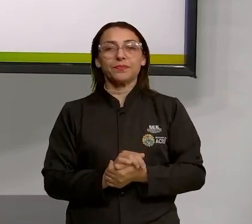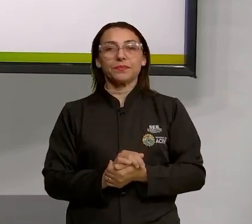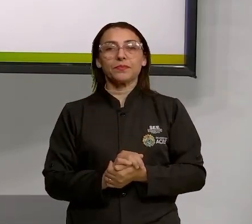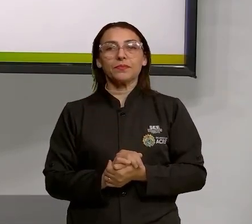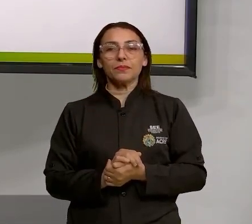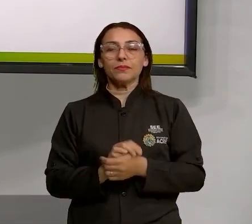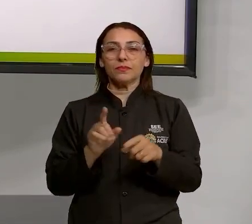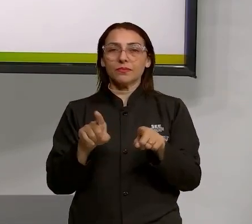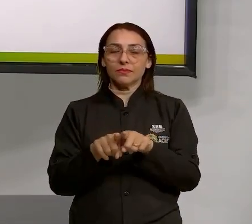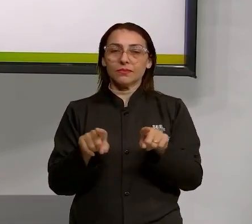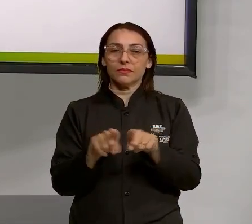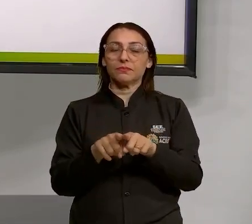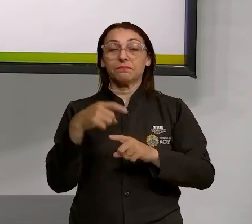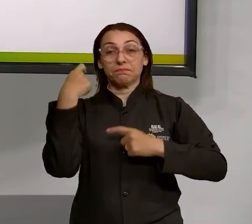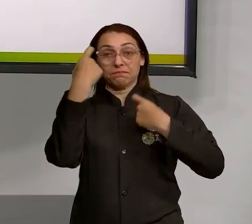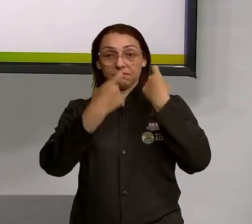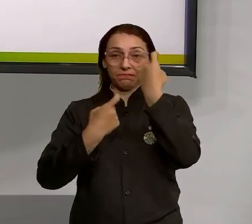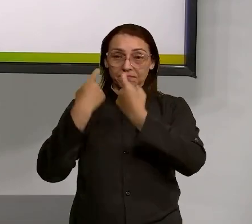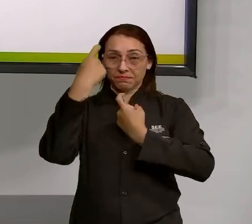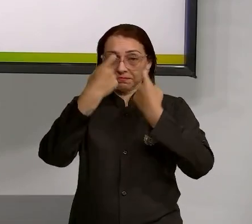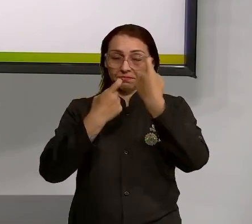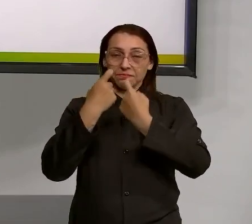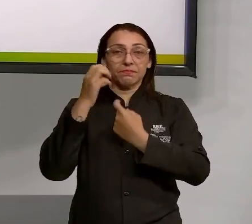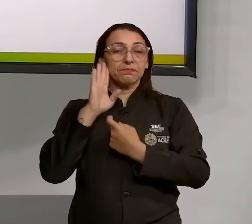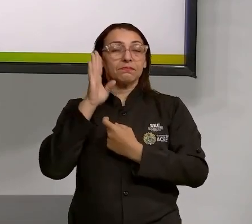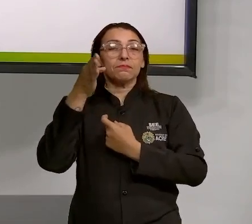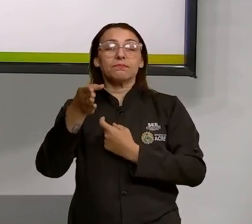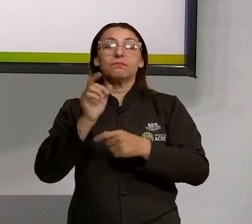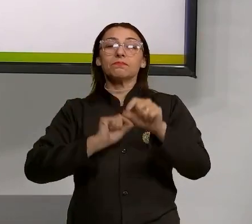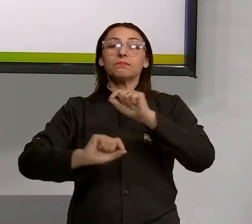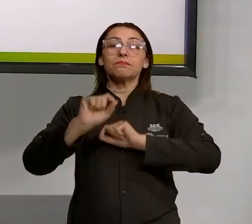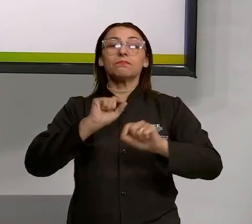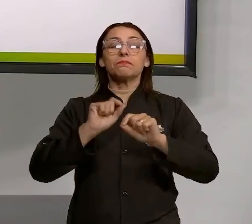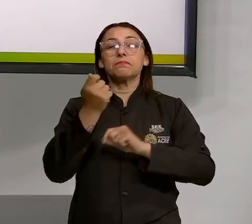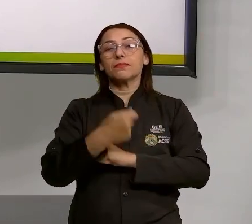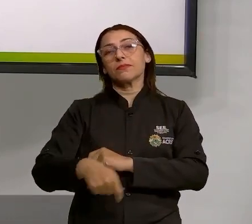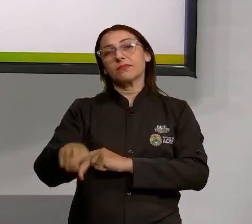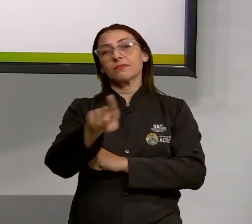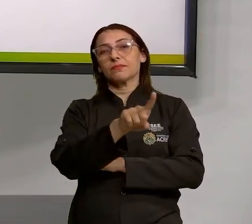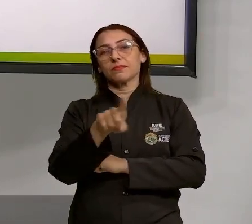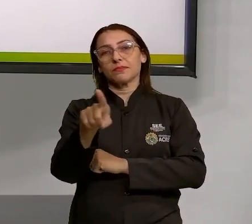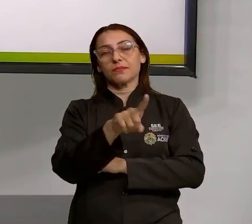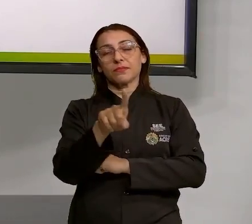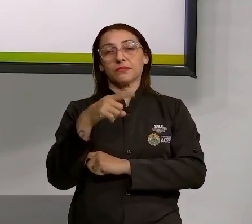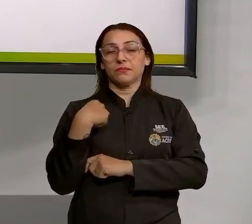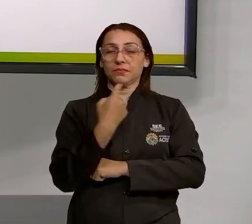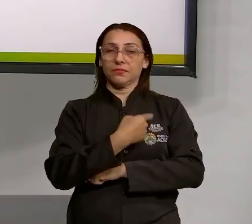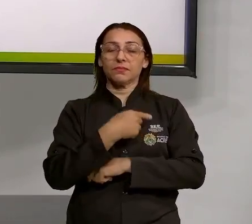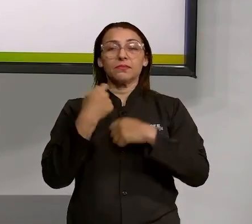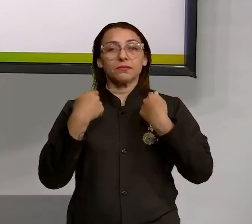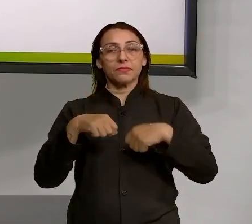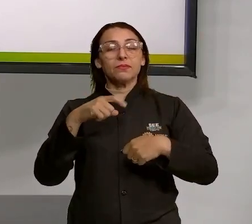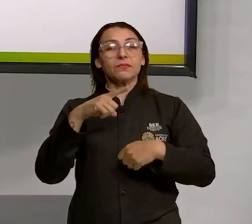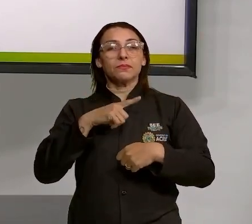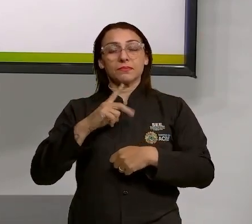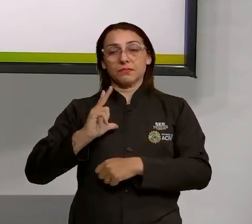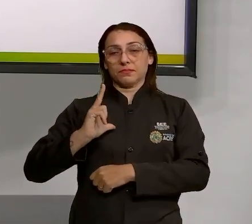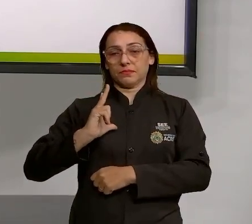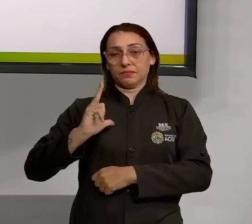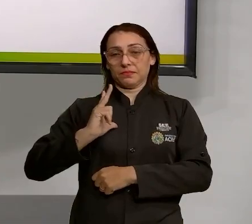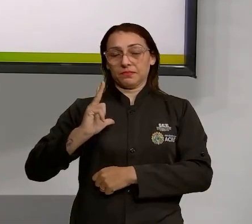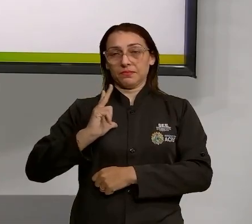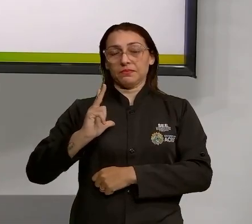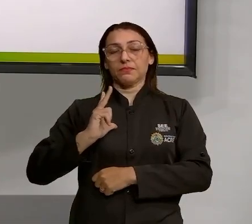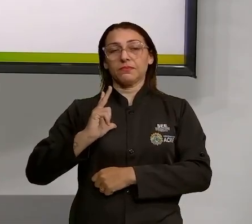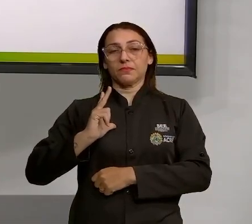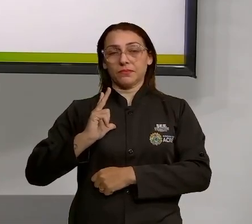coisa também preocupante e principalmente desnecessária. Então, a gente tem que manter a privacidade não